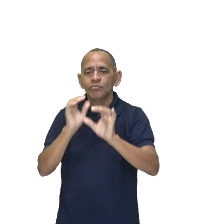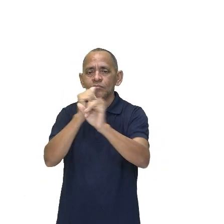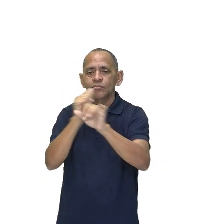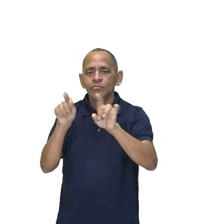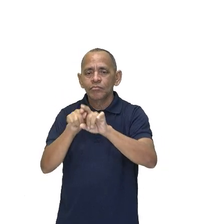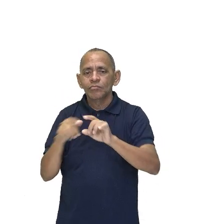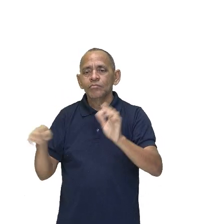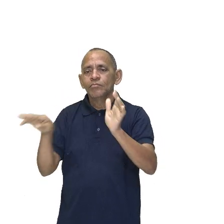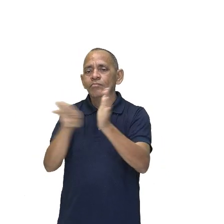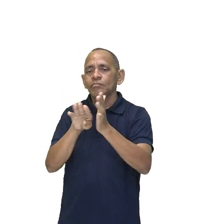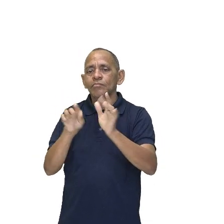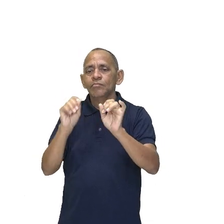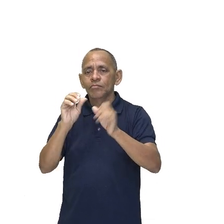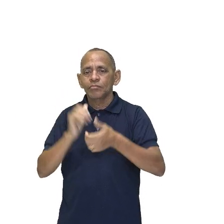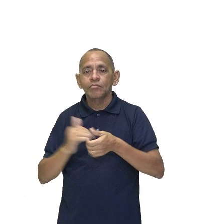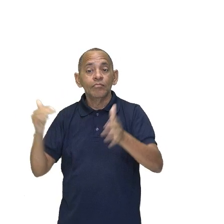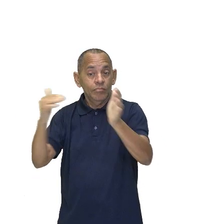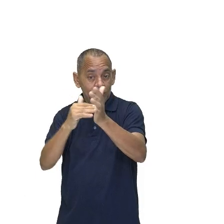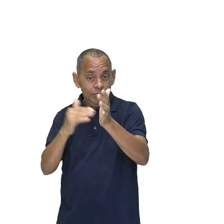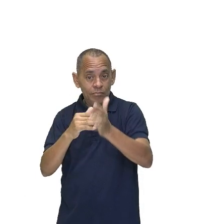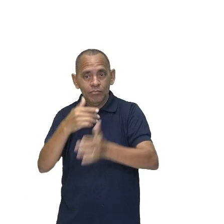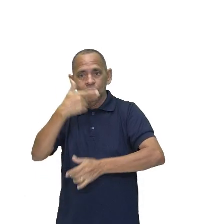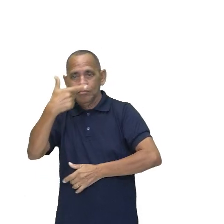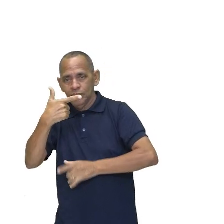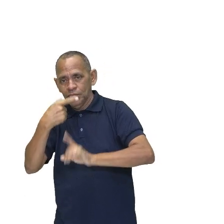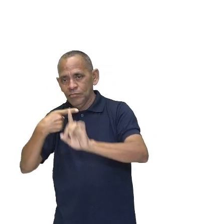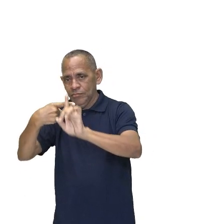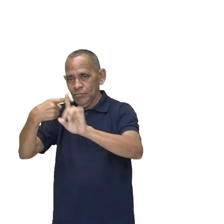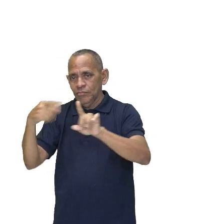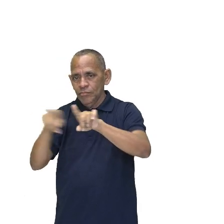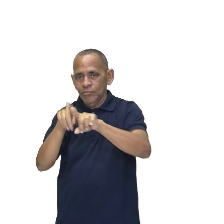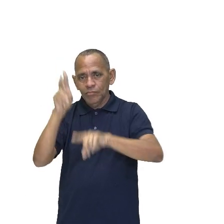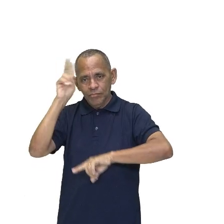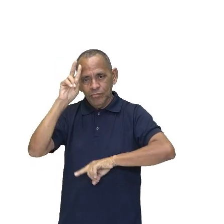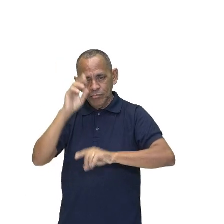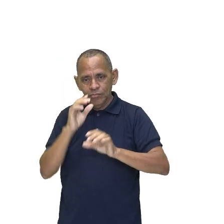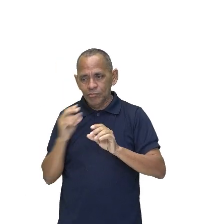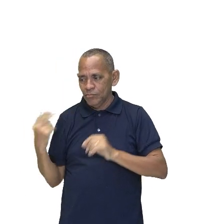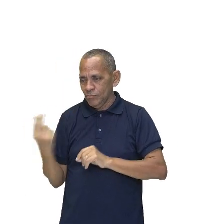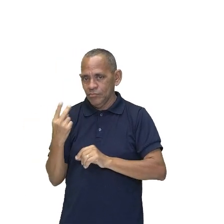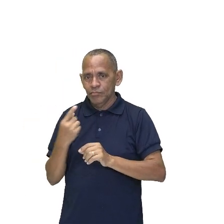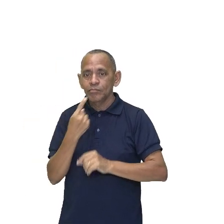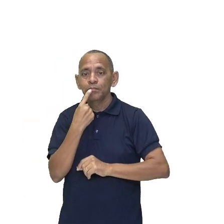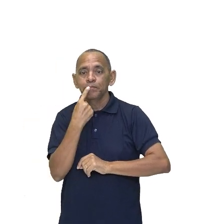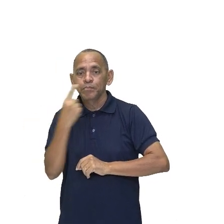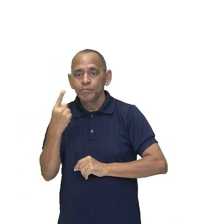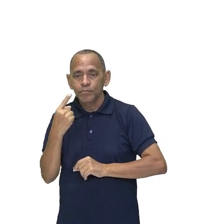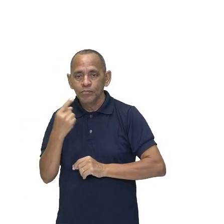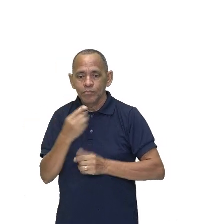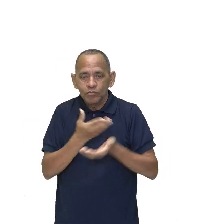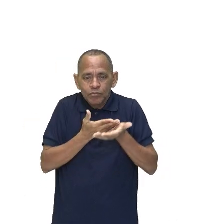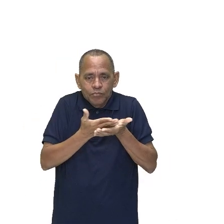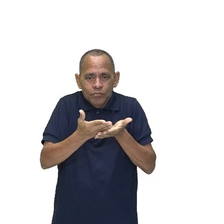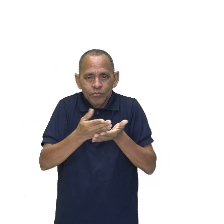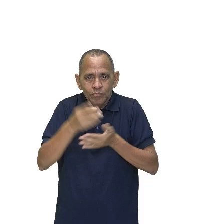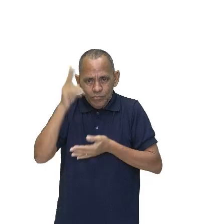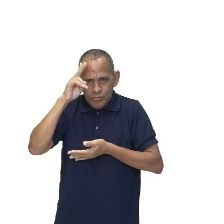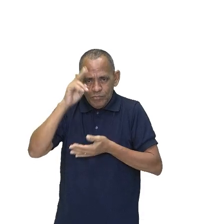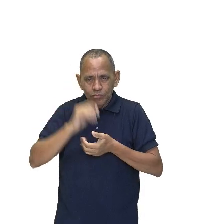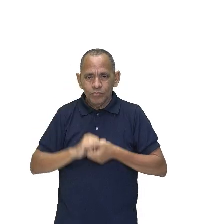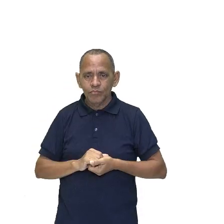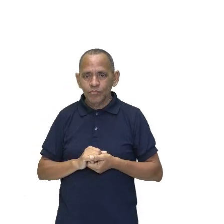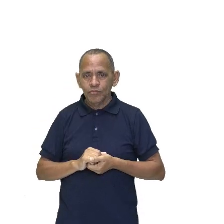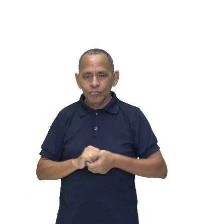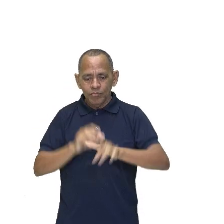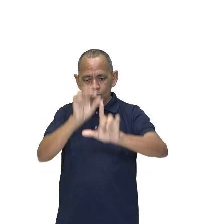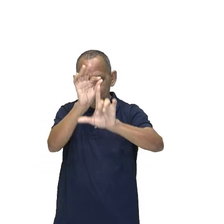até o 2 positivo. Então, lembrando que esses valores estão próximos ali da origem, tá? No meu gráfico, lembra?